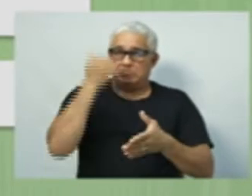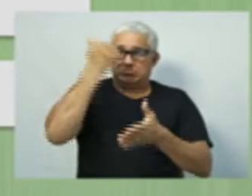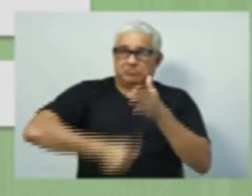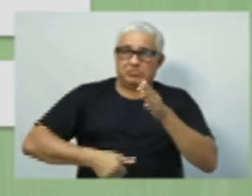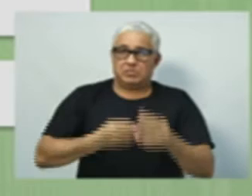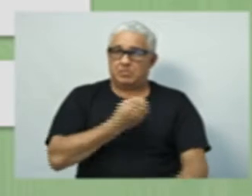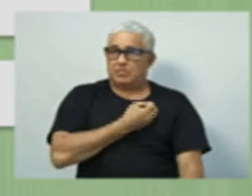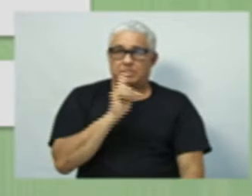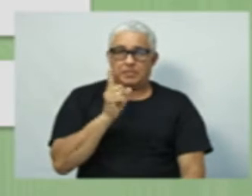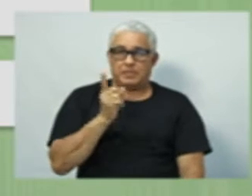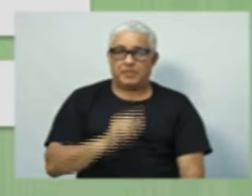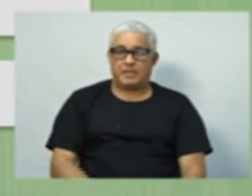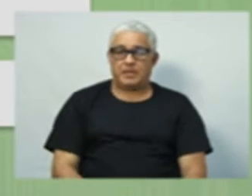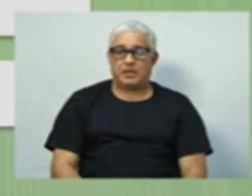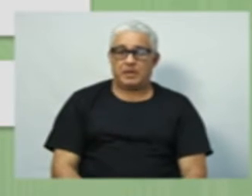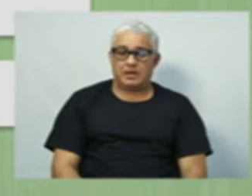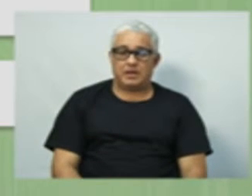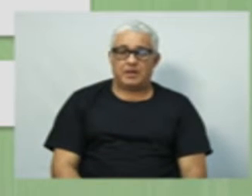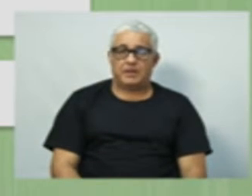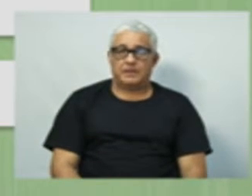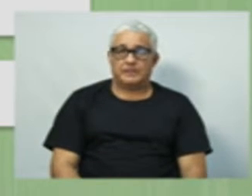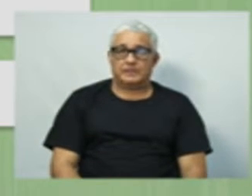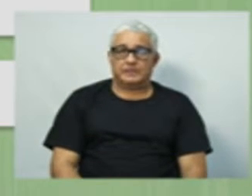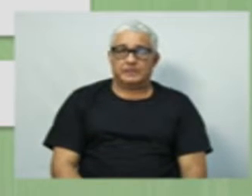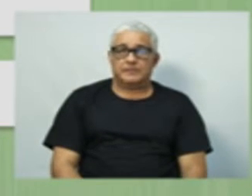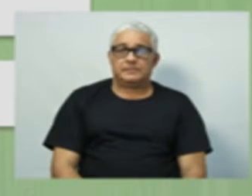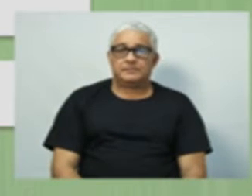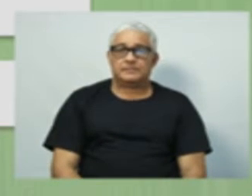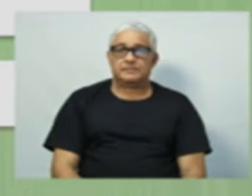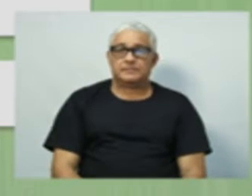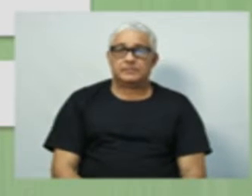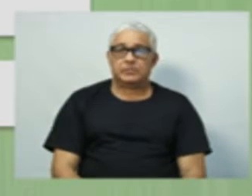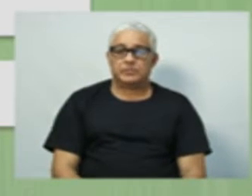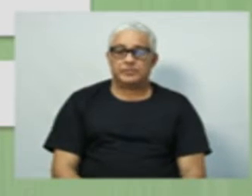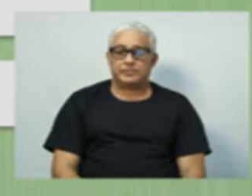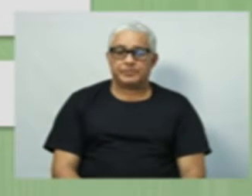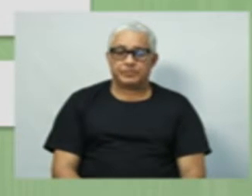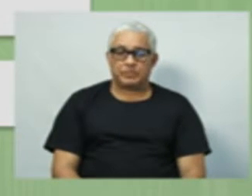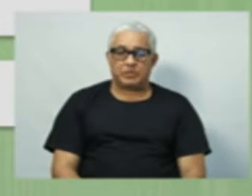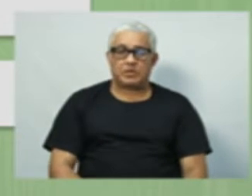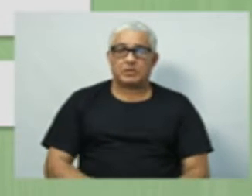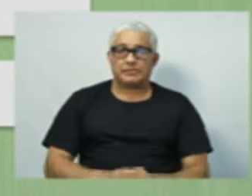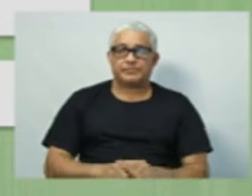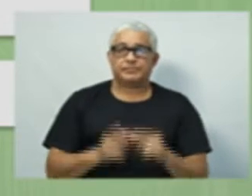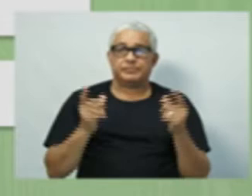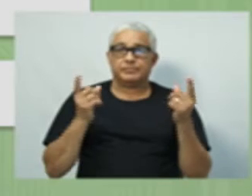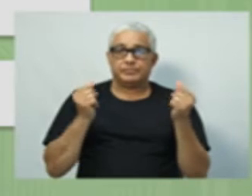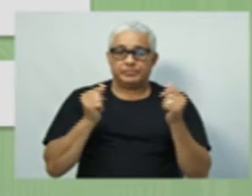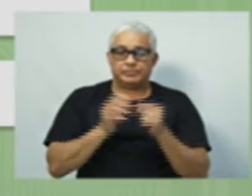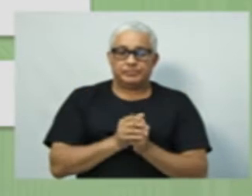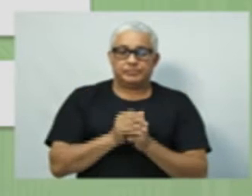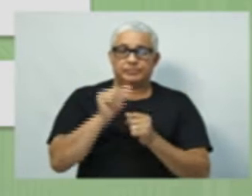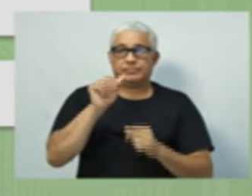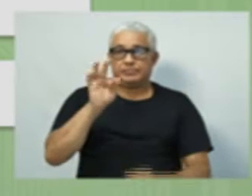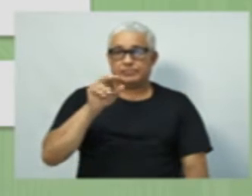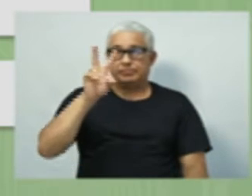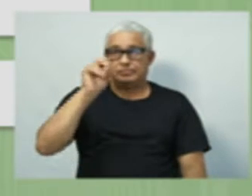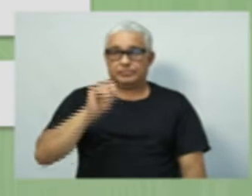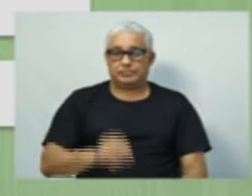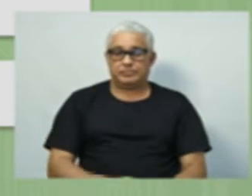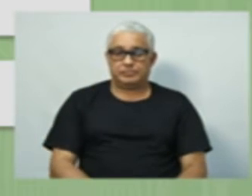um centavos para mais um centavo pra menos ok o alto valor do ativo a na vertical do ativo